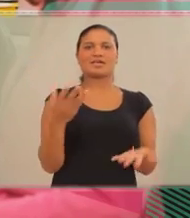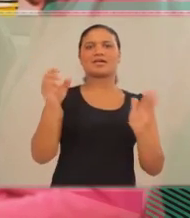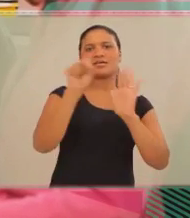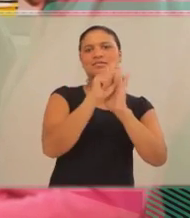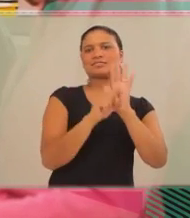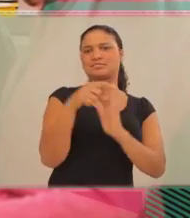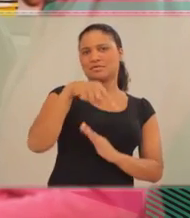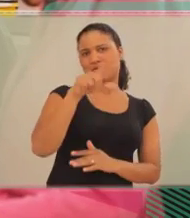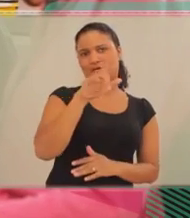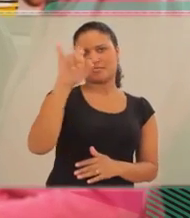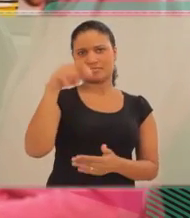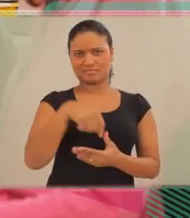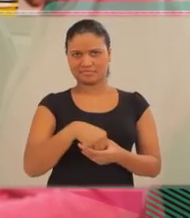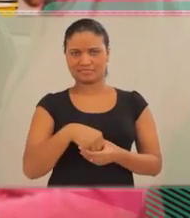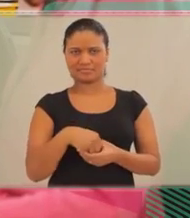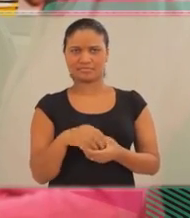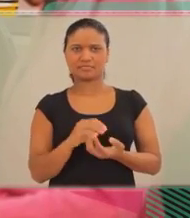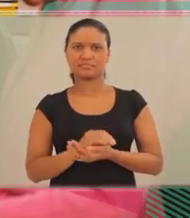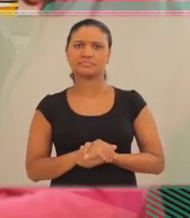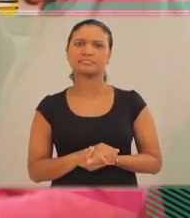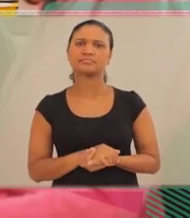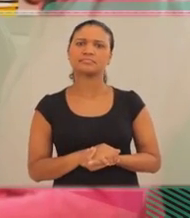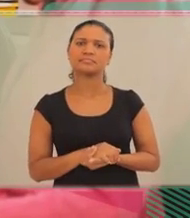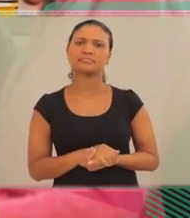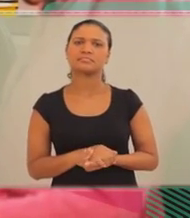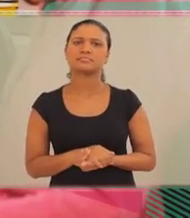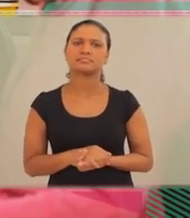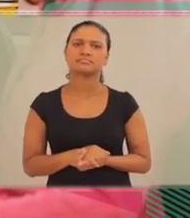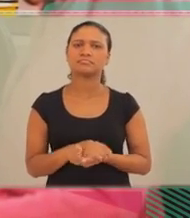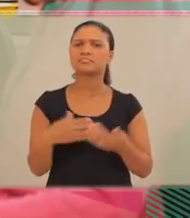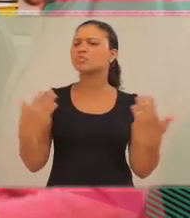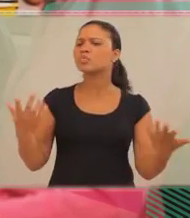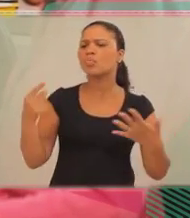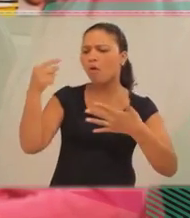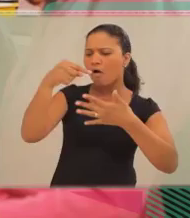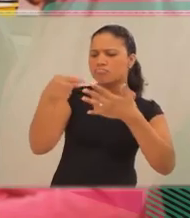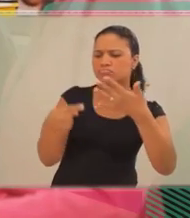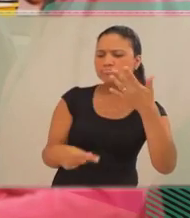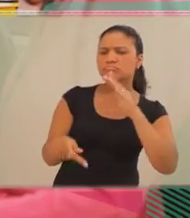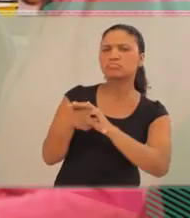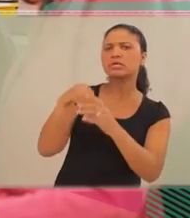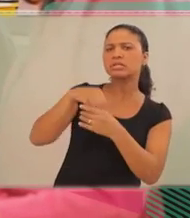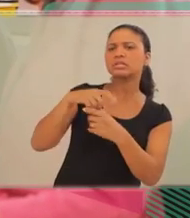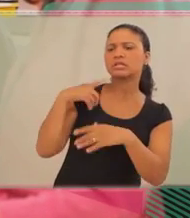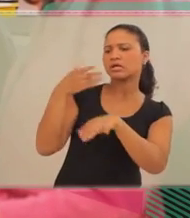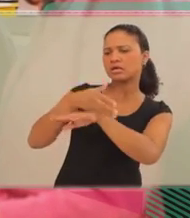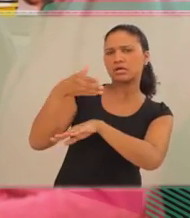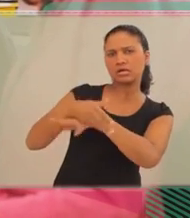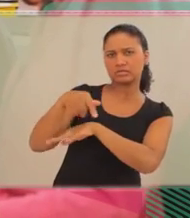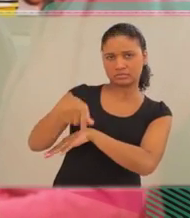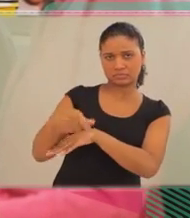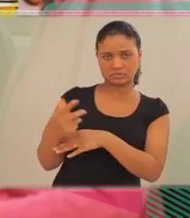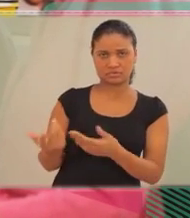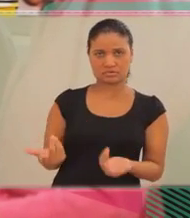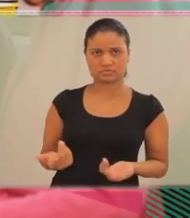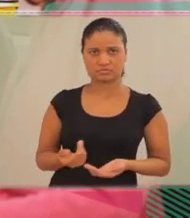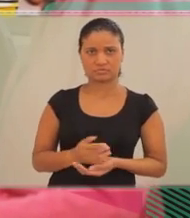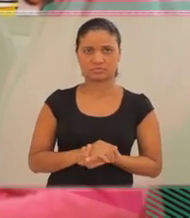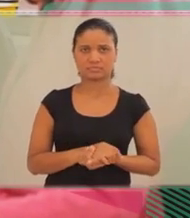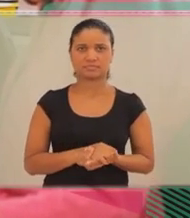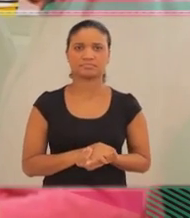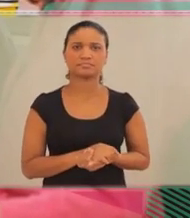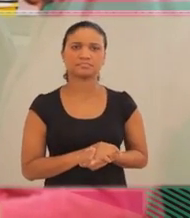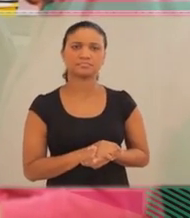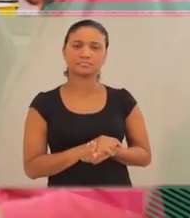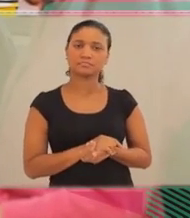parte mais atual do século XXI, onde as conquistas se dão com mais pressa ainda, coroando com a Convenção sobre os